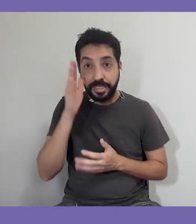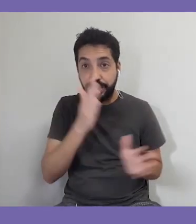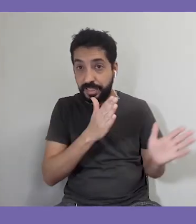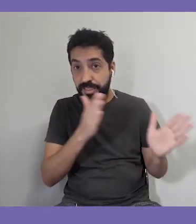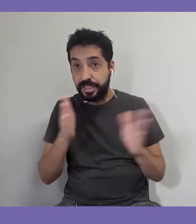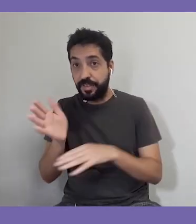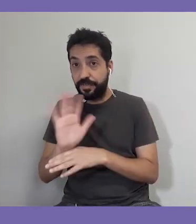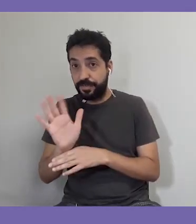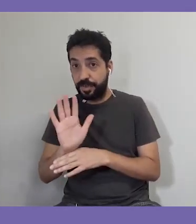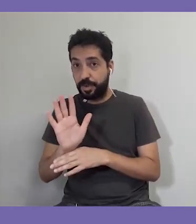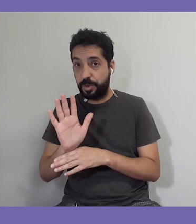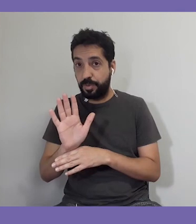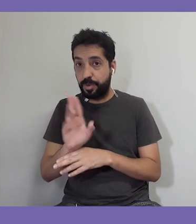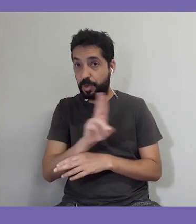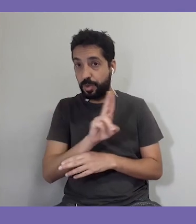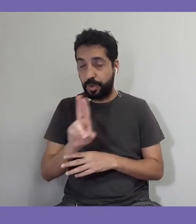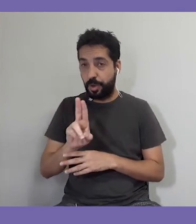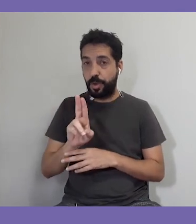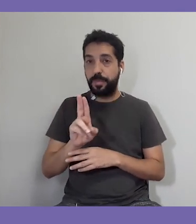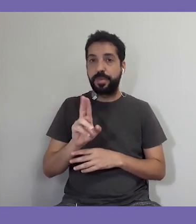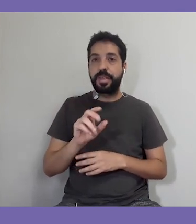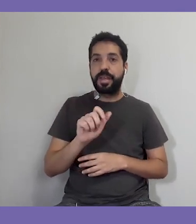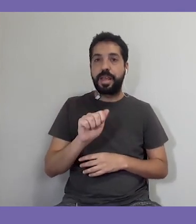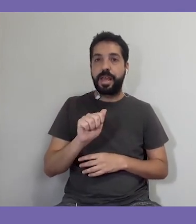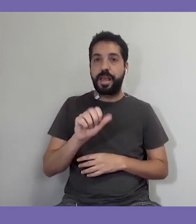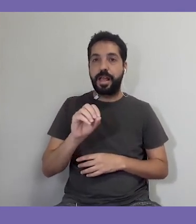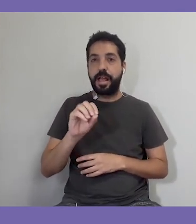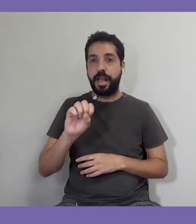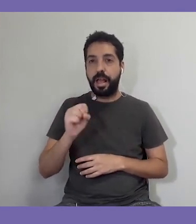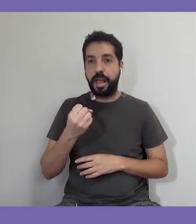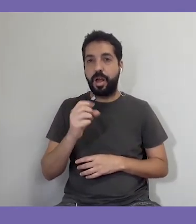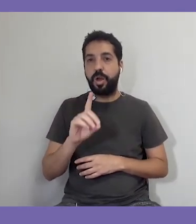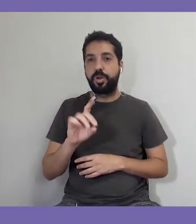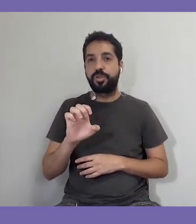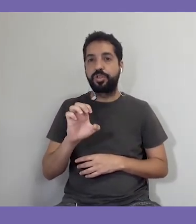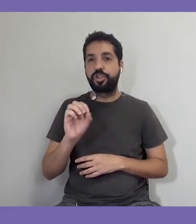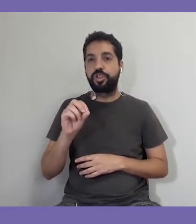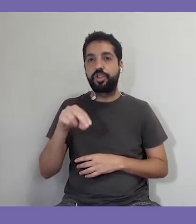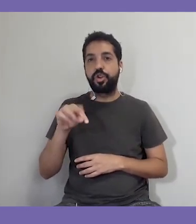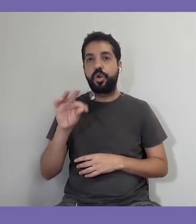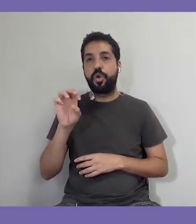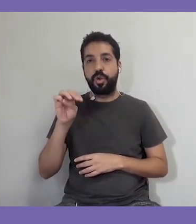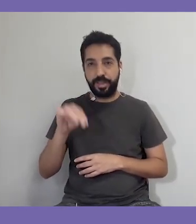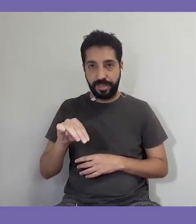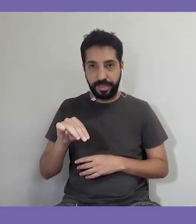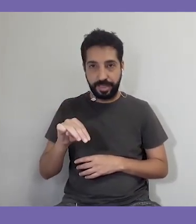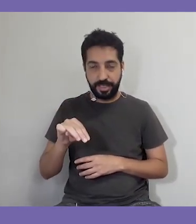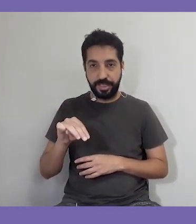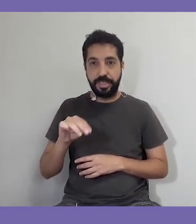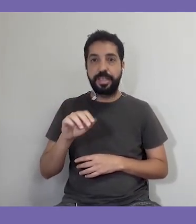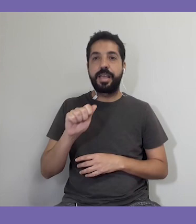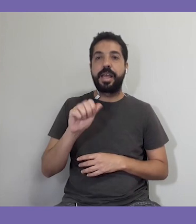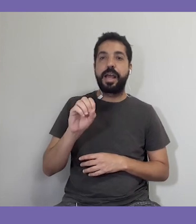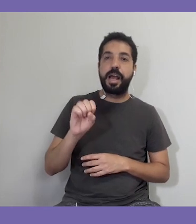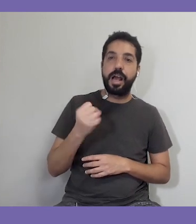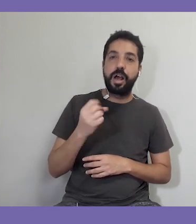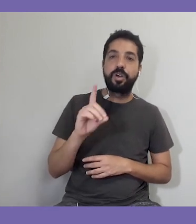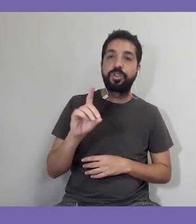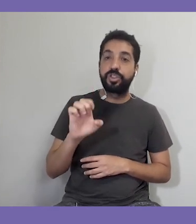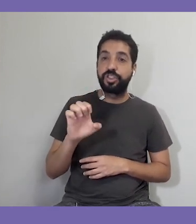Assistam ao filme, aos de ontem e aos de sempre, que está online. Até